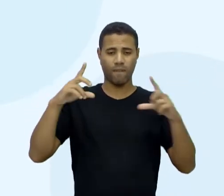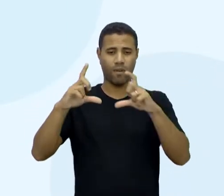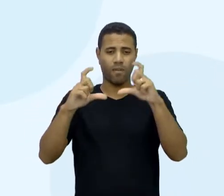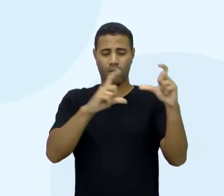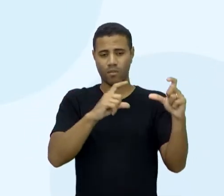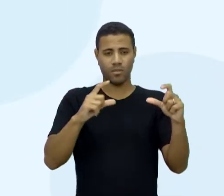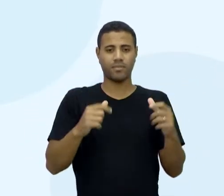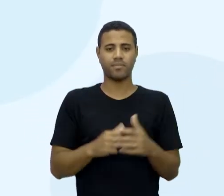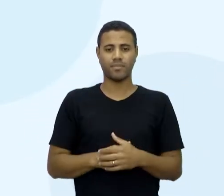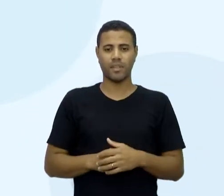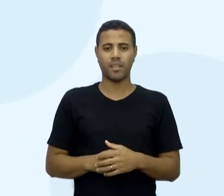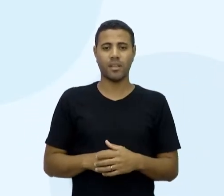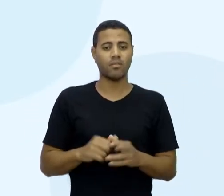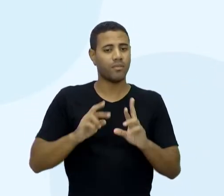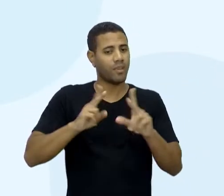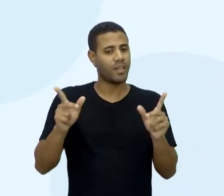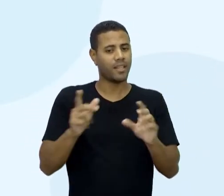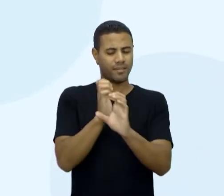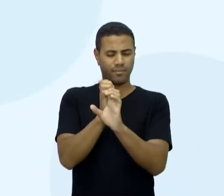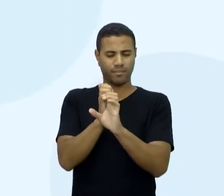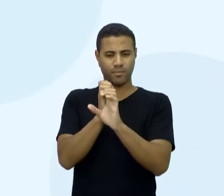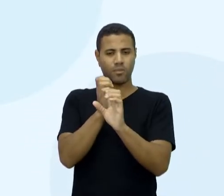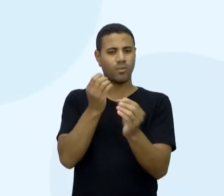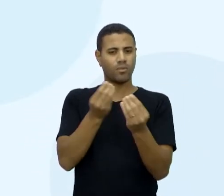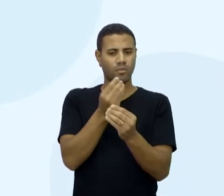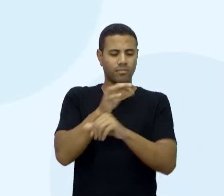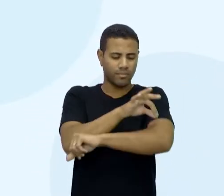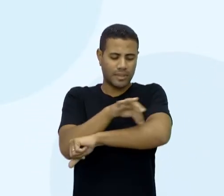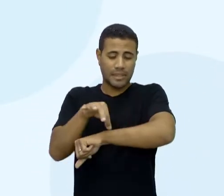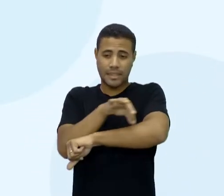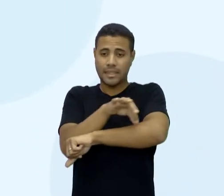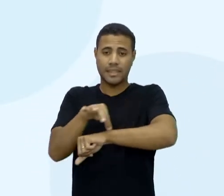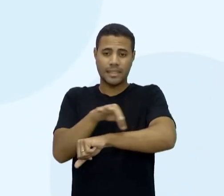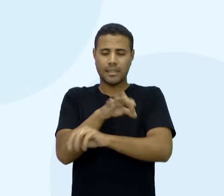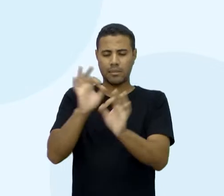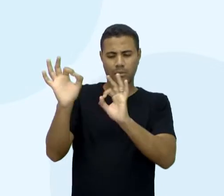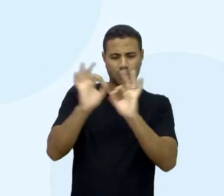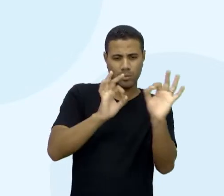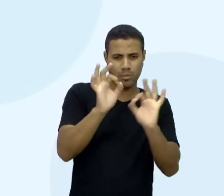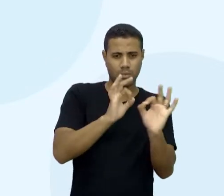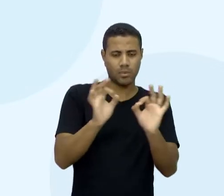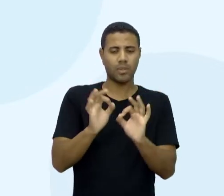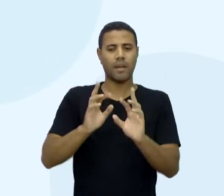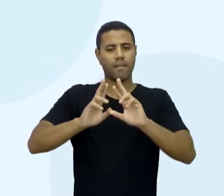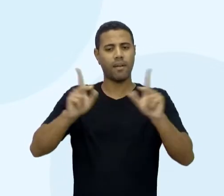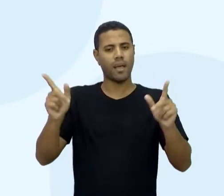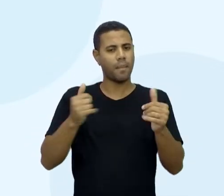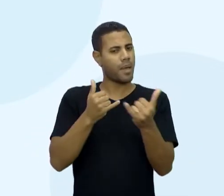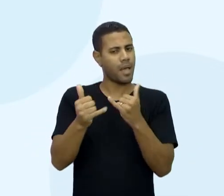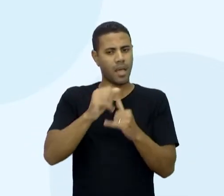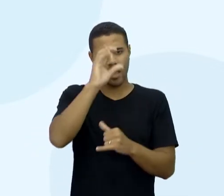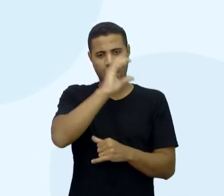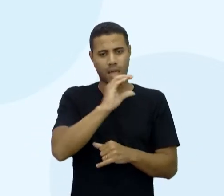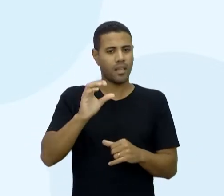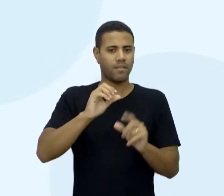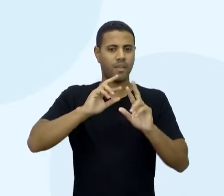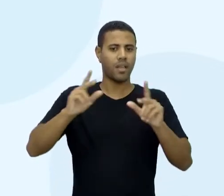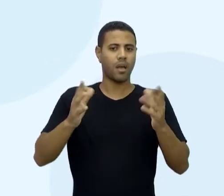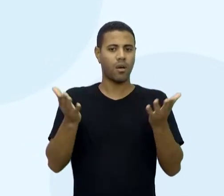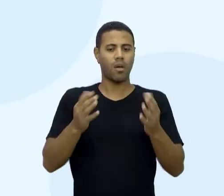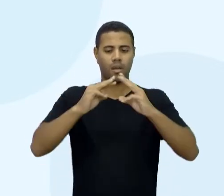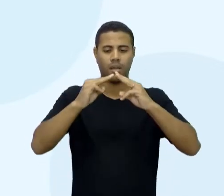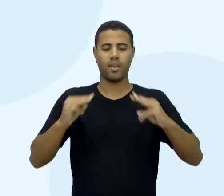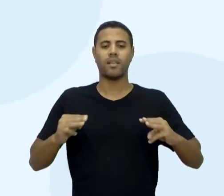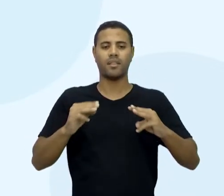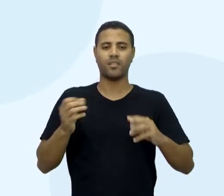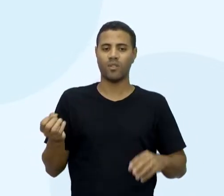arquitetura bem mais diferente, né? Mais sofisticada. Ele não parece mais um templo, porque os museus agora têm uma